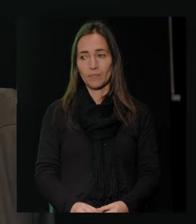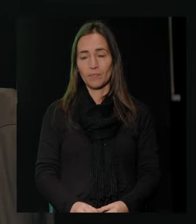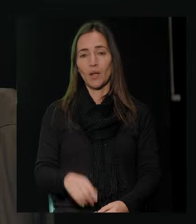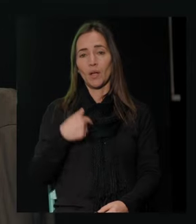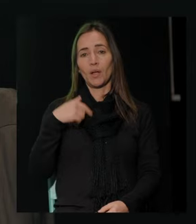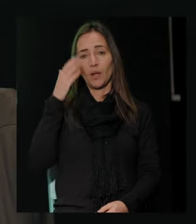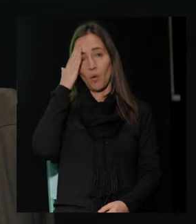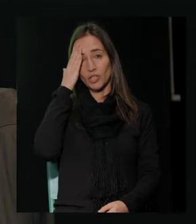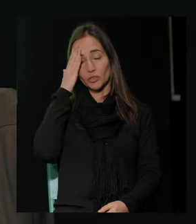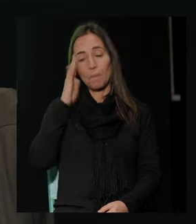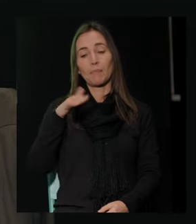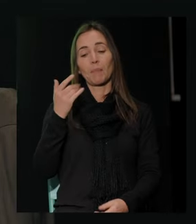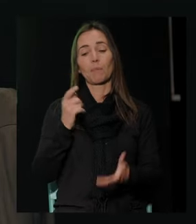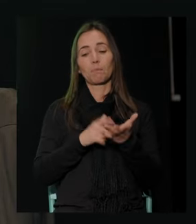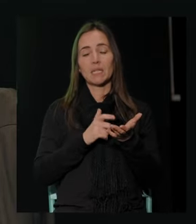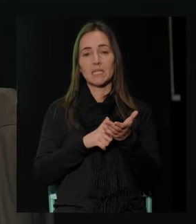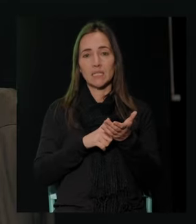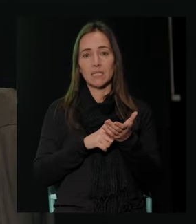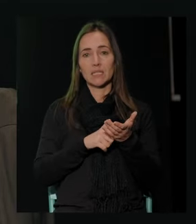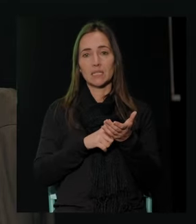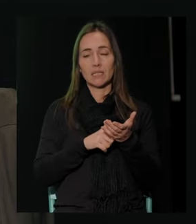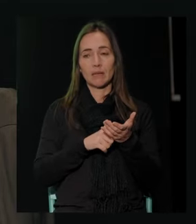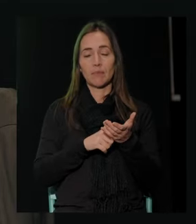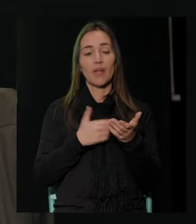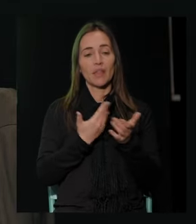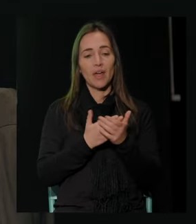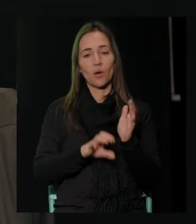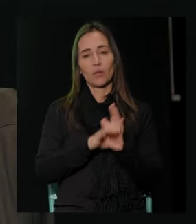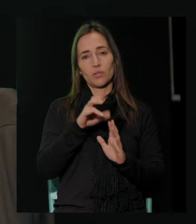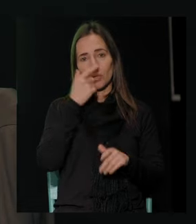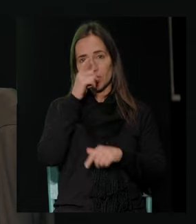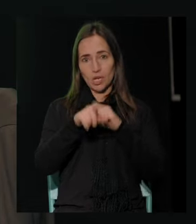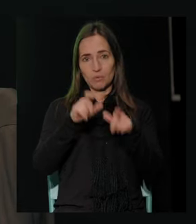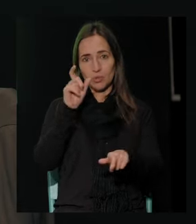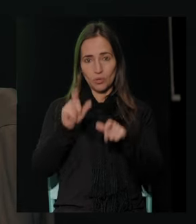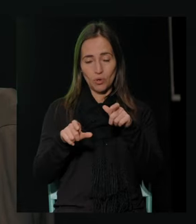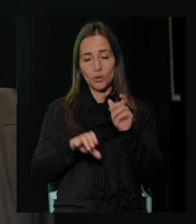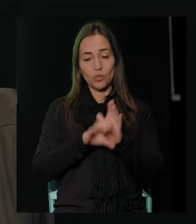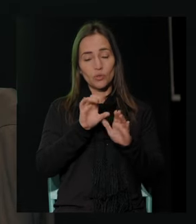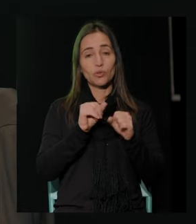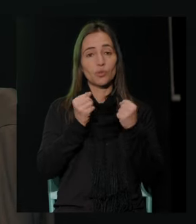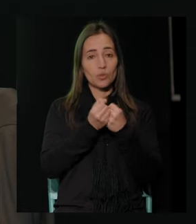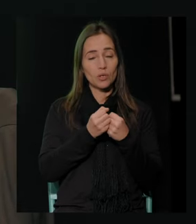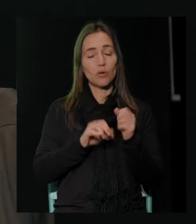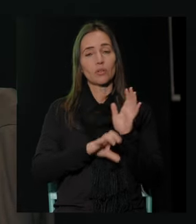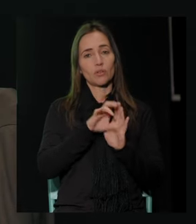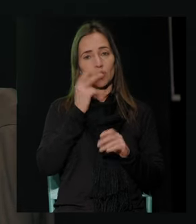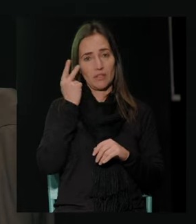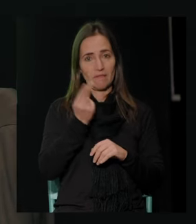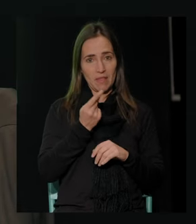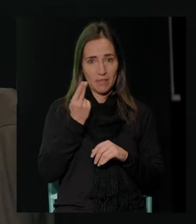Eu acho que é preciso primeiro resolver os problemas, é preciso dar condições às pessoas, condições sociais, condições de vida,